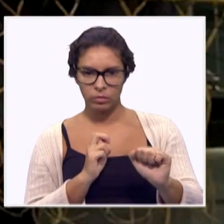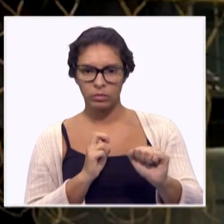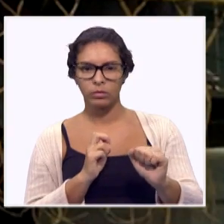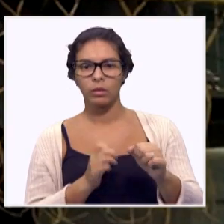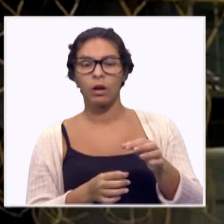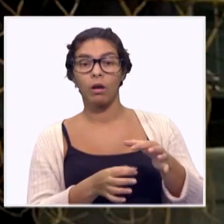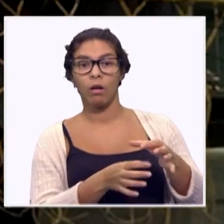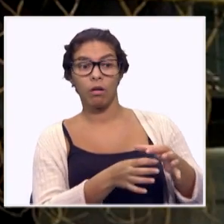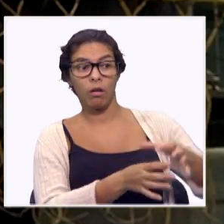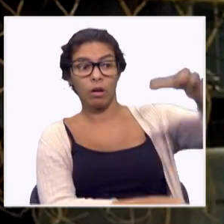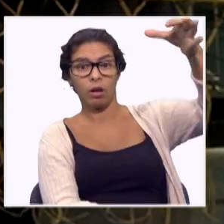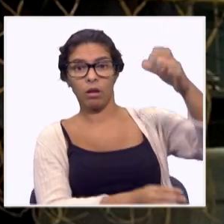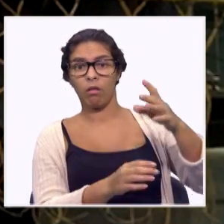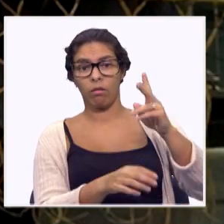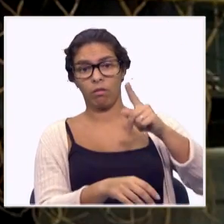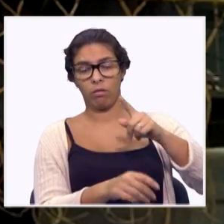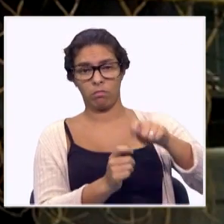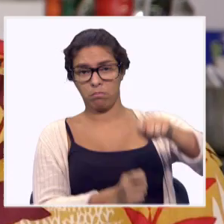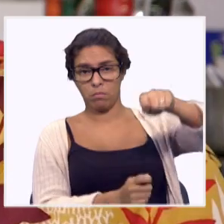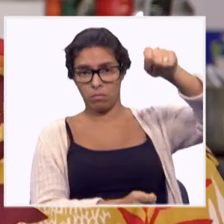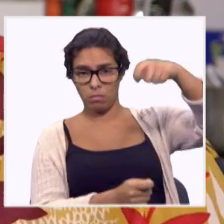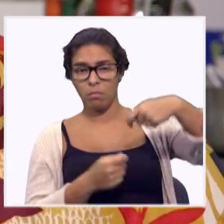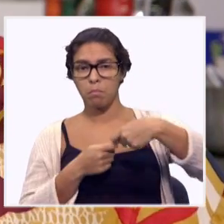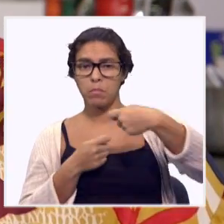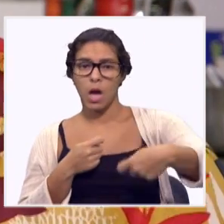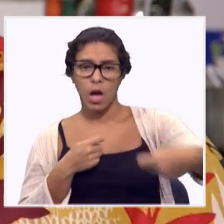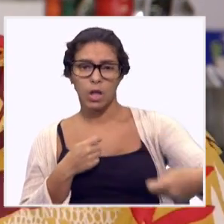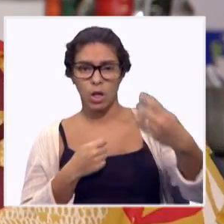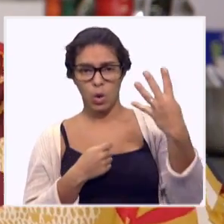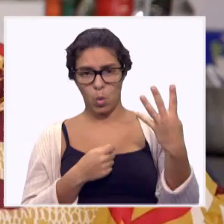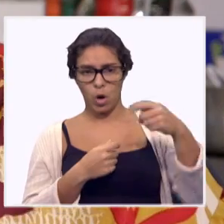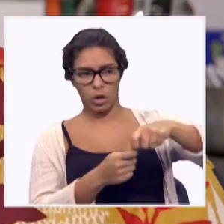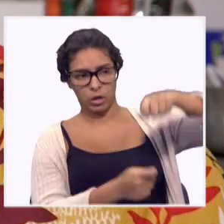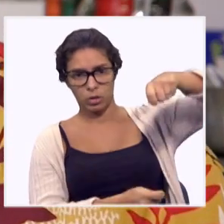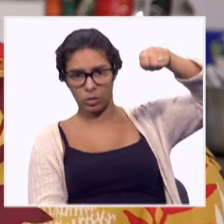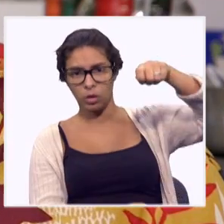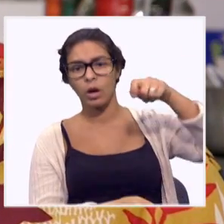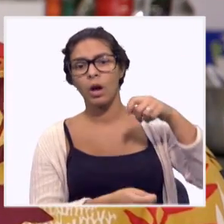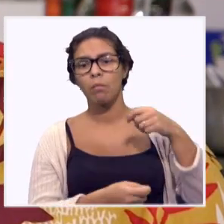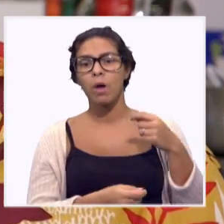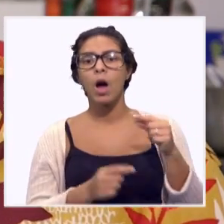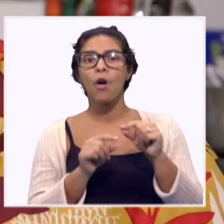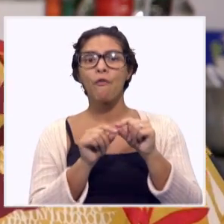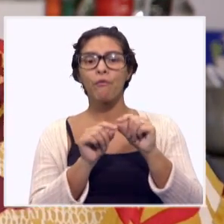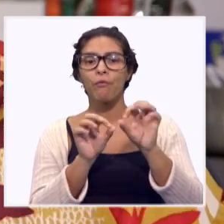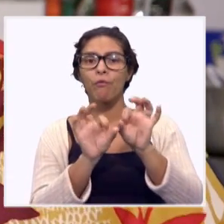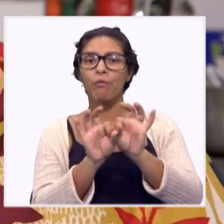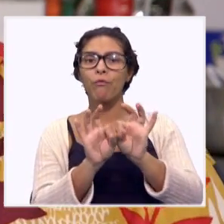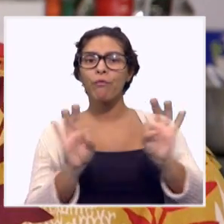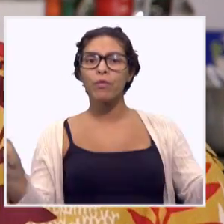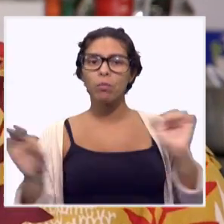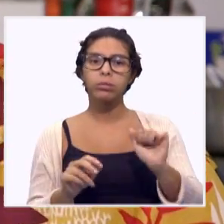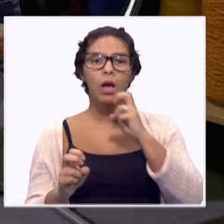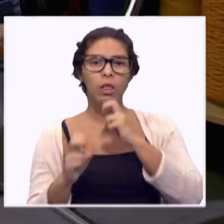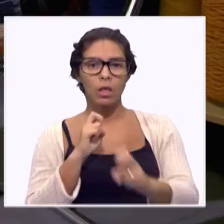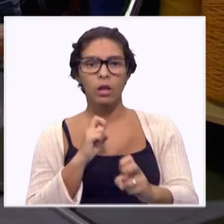com um pé direito de quase 4 metros. Portanto, foi complicado porque o fio elétrico é bastante